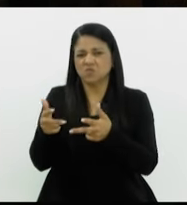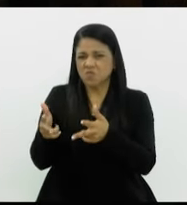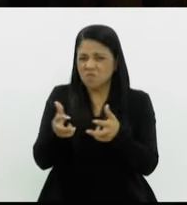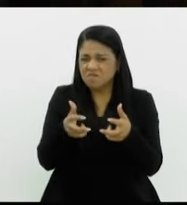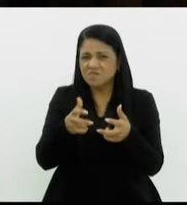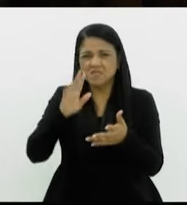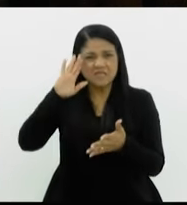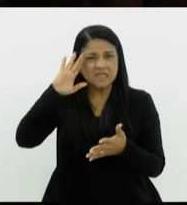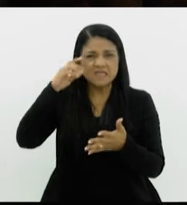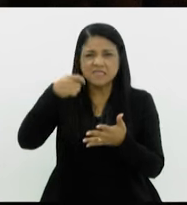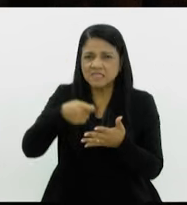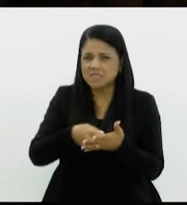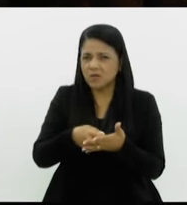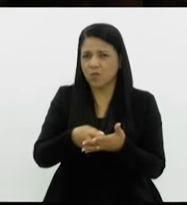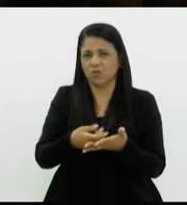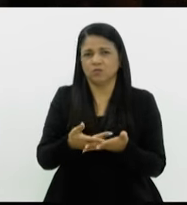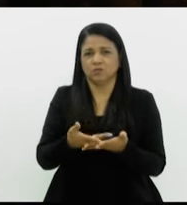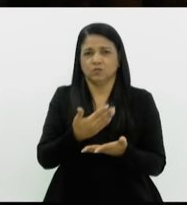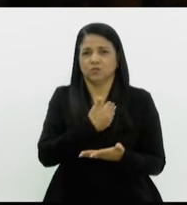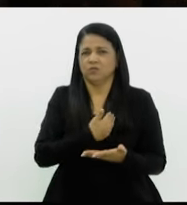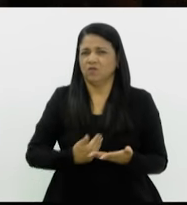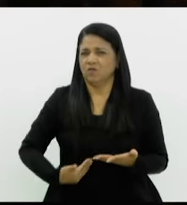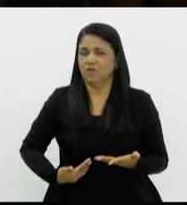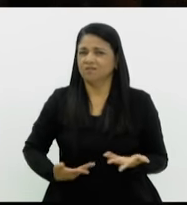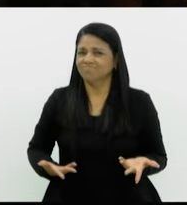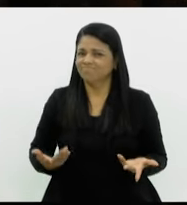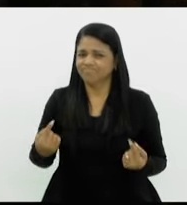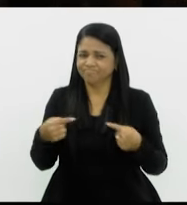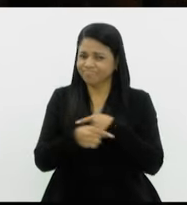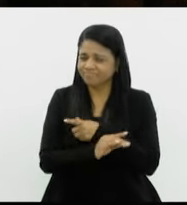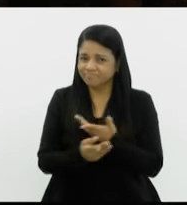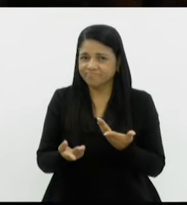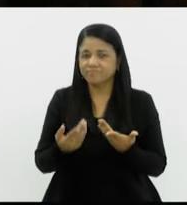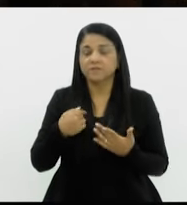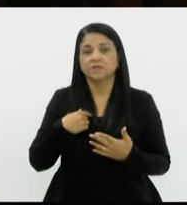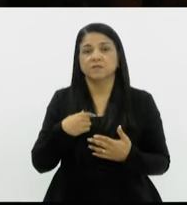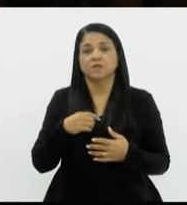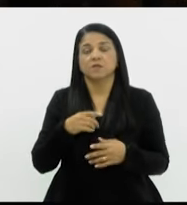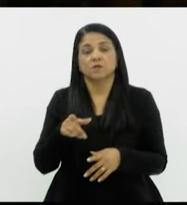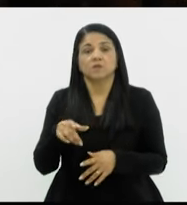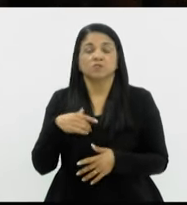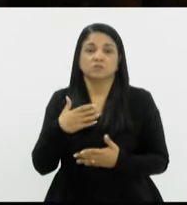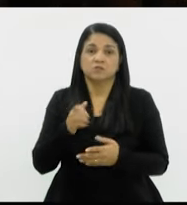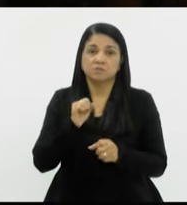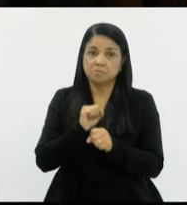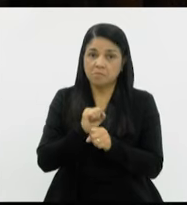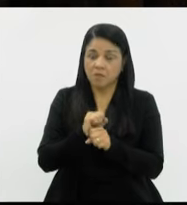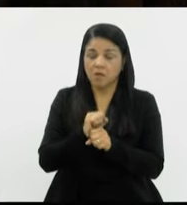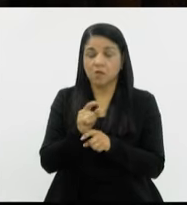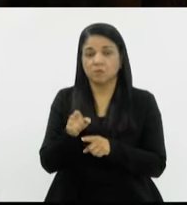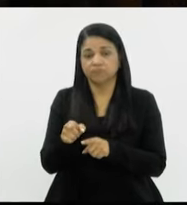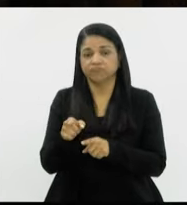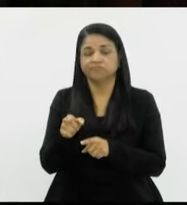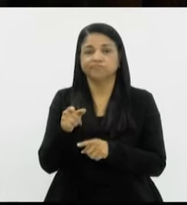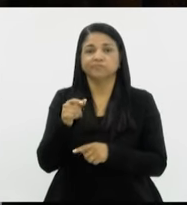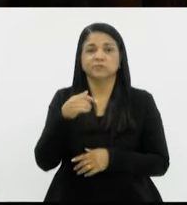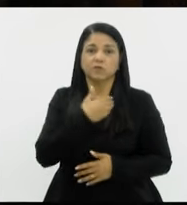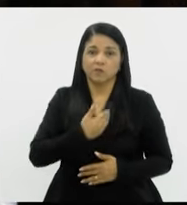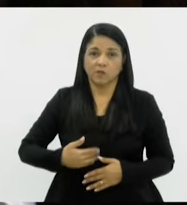essa do governo. Espero que o governador Cláudio Castro fique atento a essas